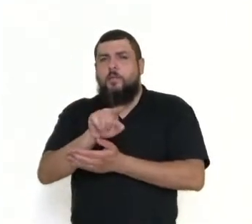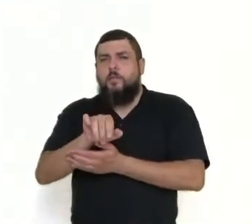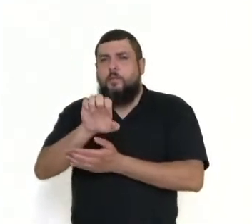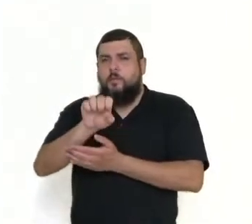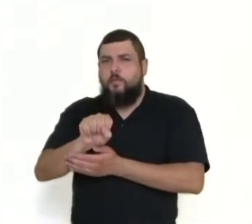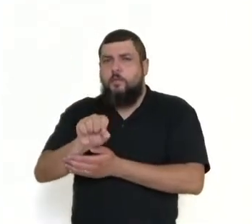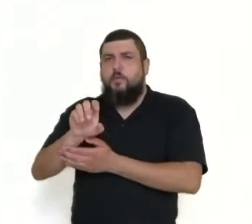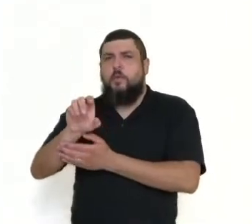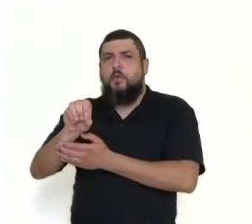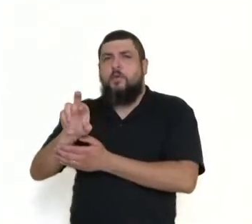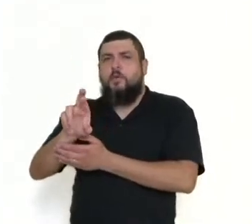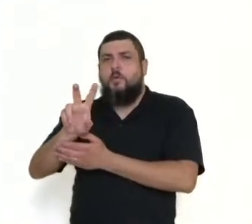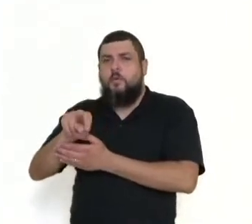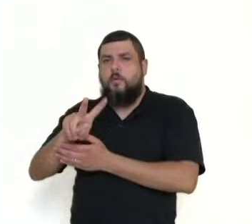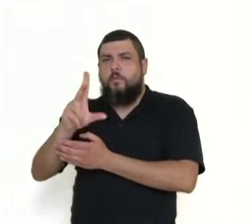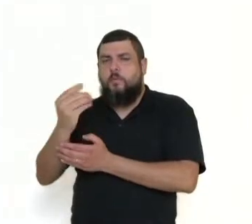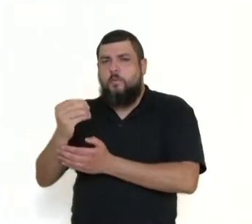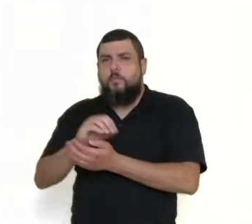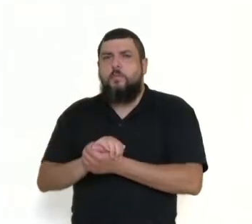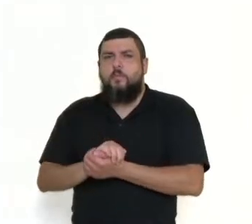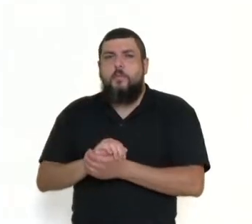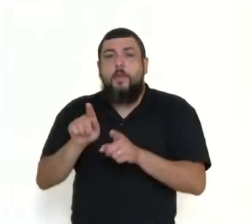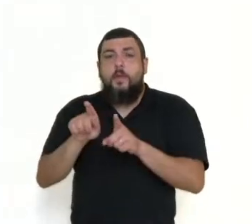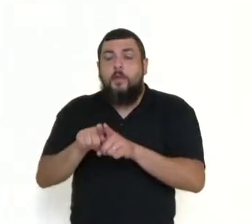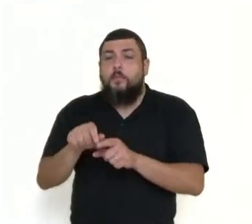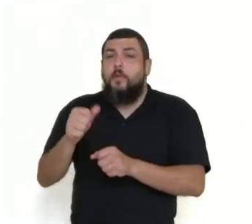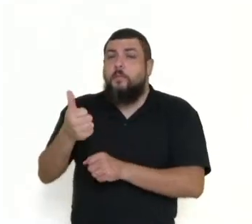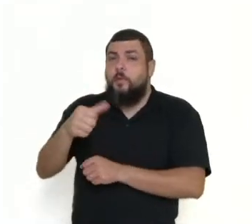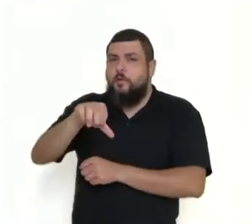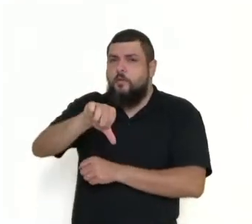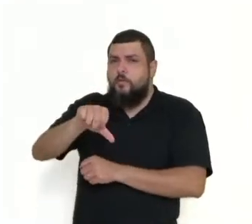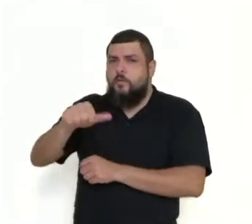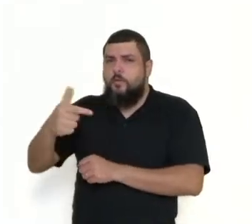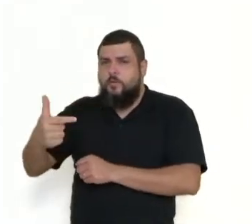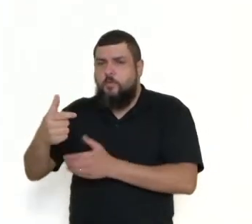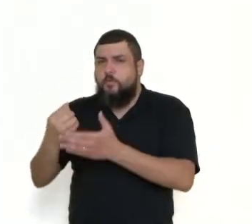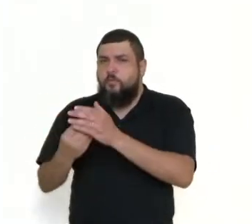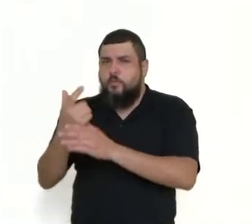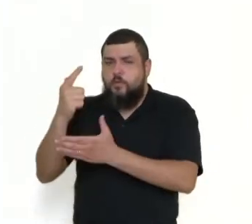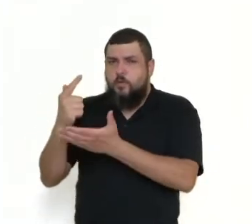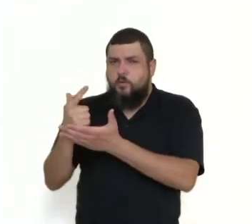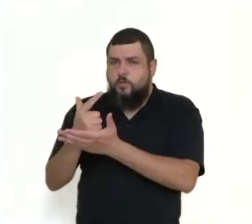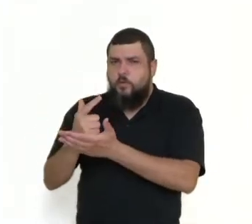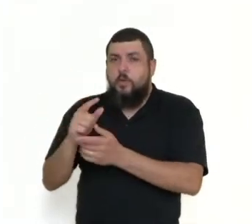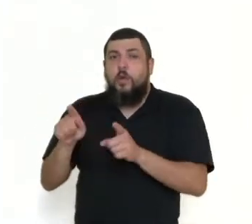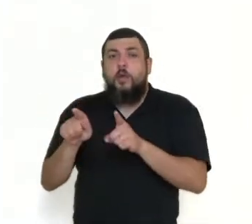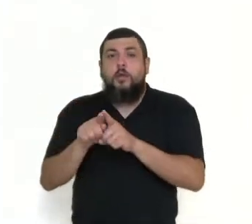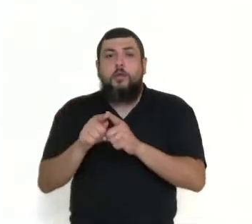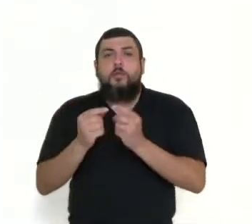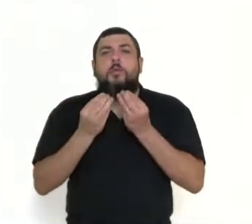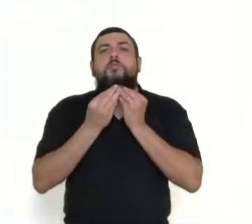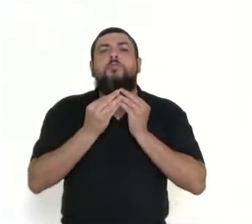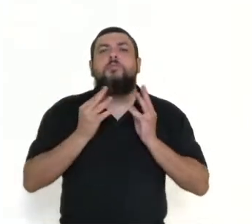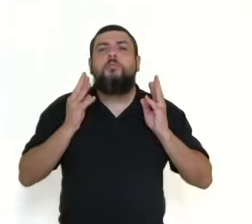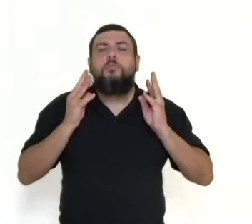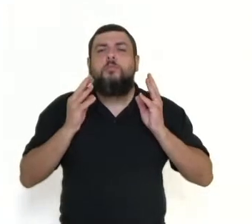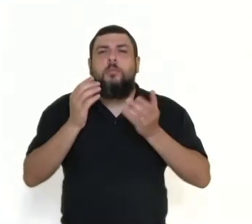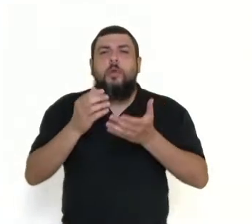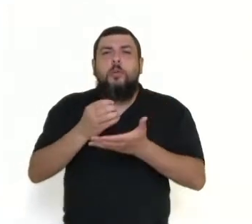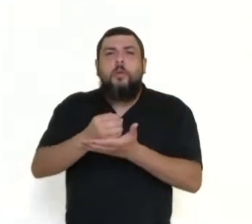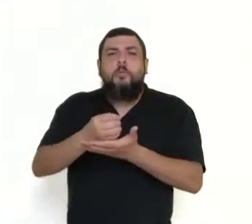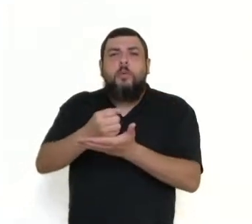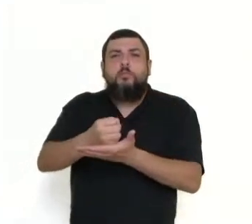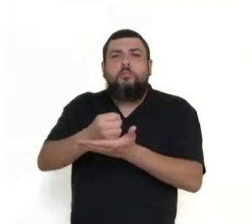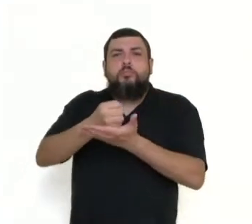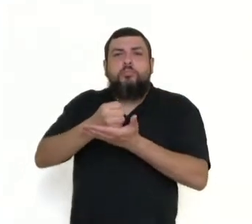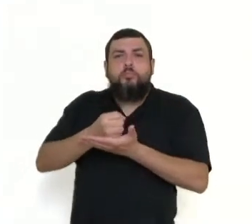romance, ele publicou em 92, ganhou o prêmio Camões 2013, né? E fala um pouco